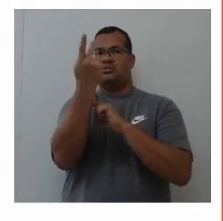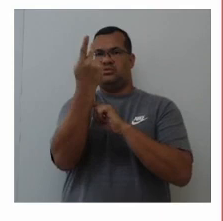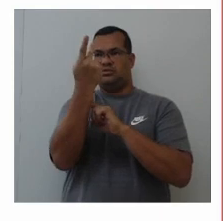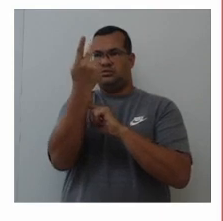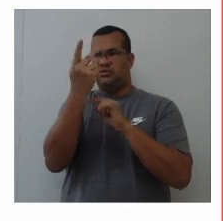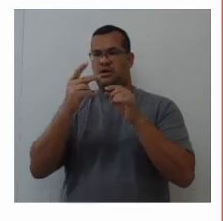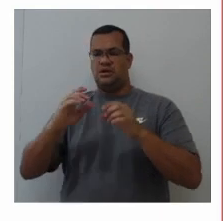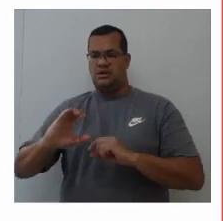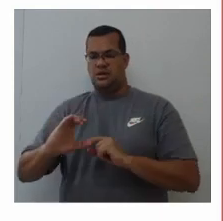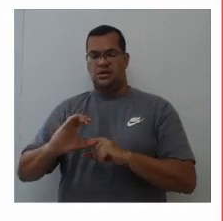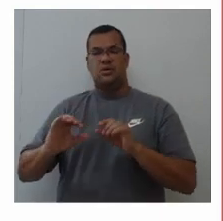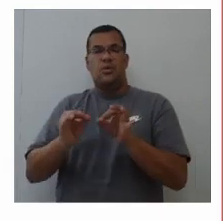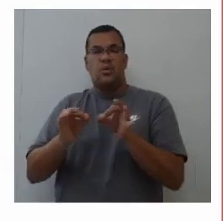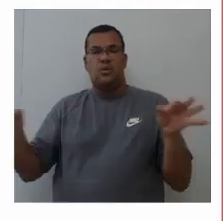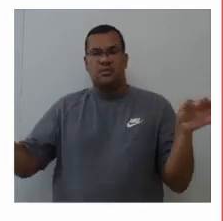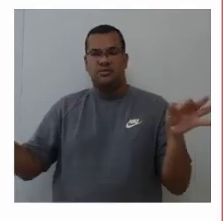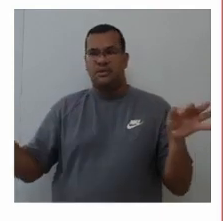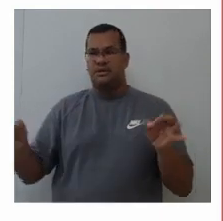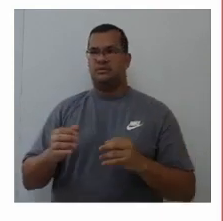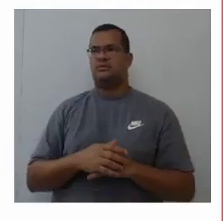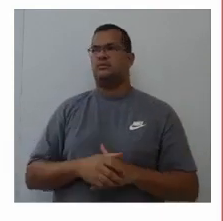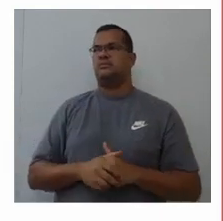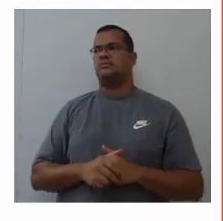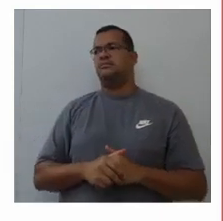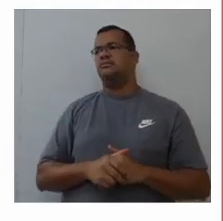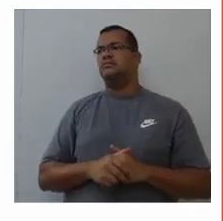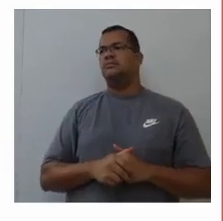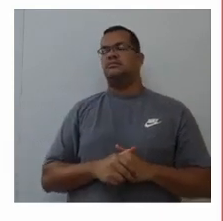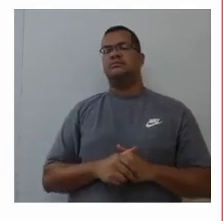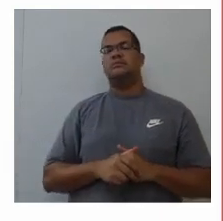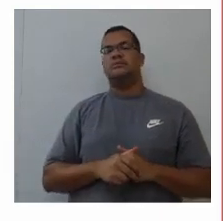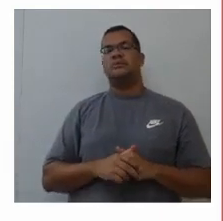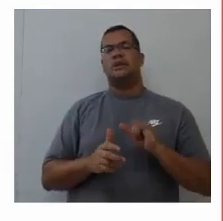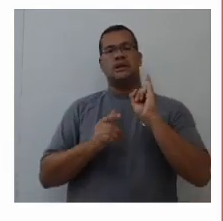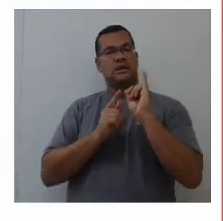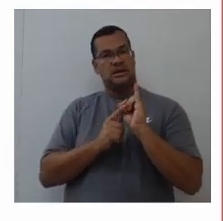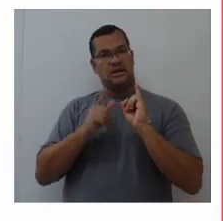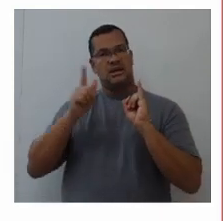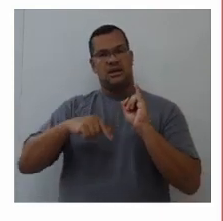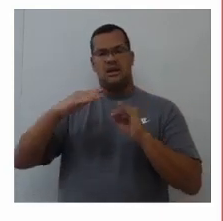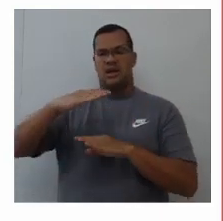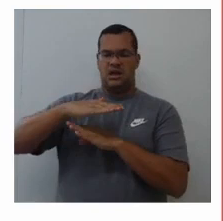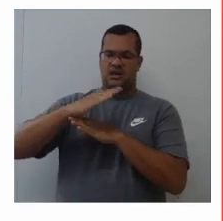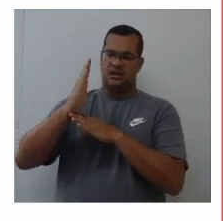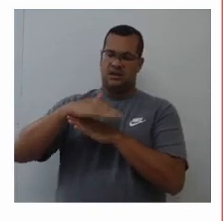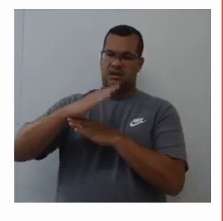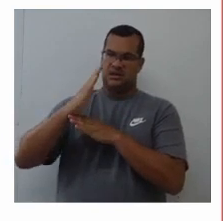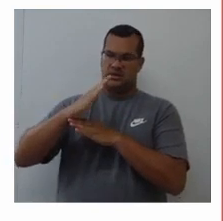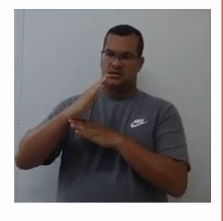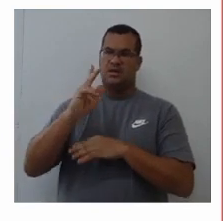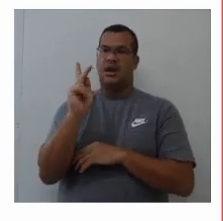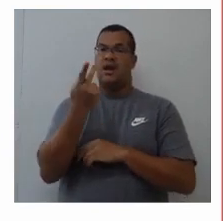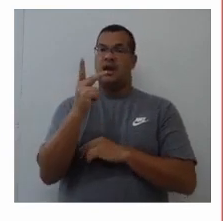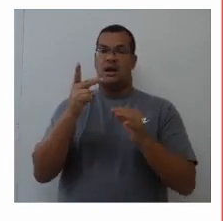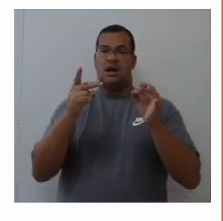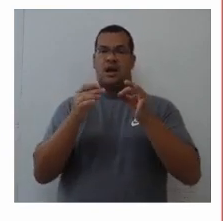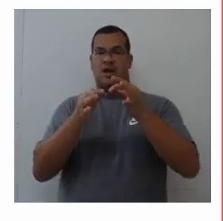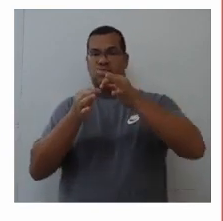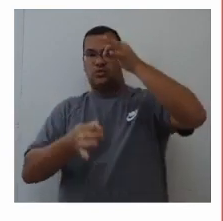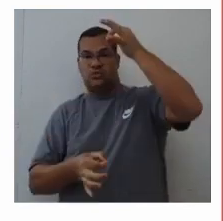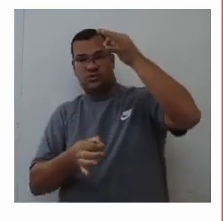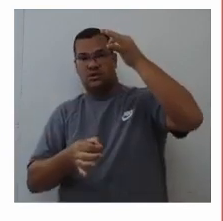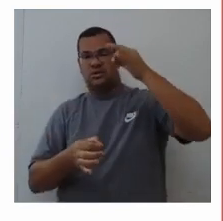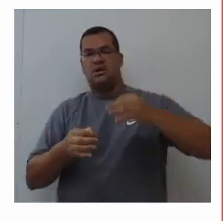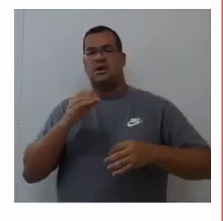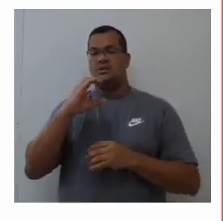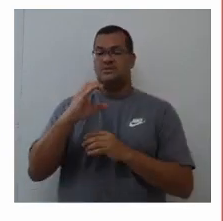comprimento da base da rampa e a altura que essa rampa tem. Então, I é a inclinação, H a altura do desnível e